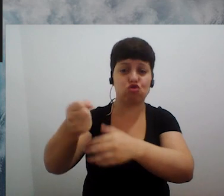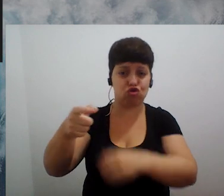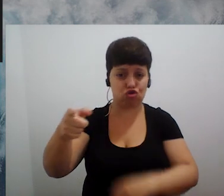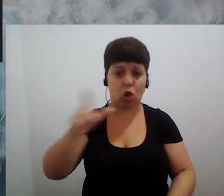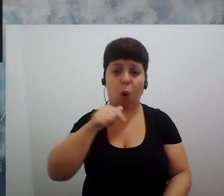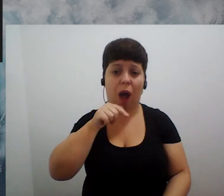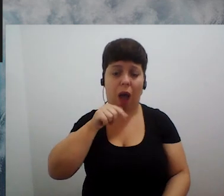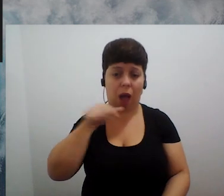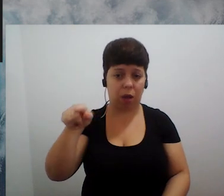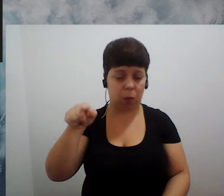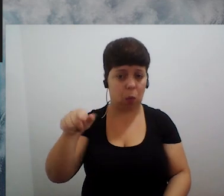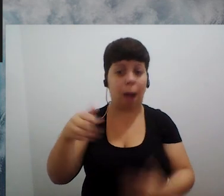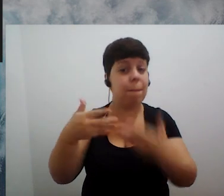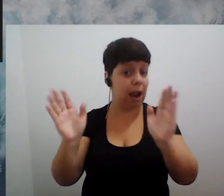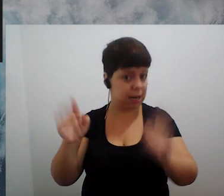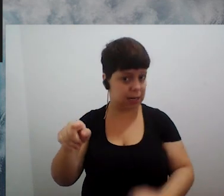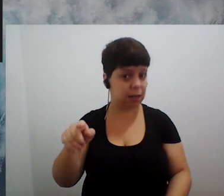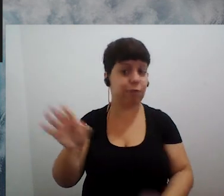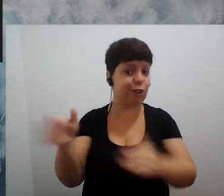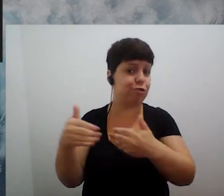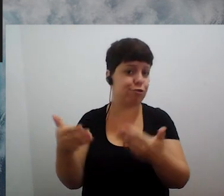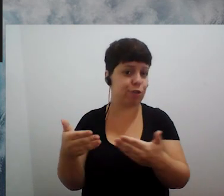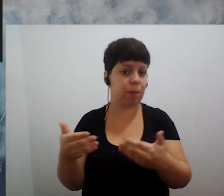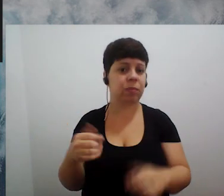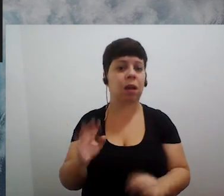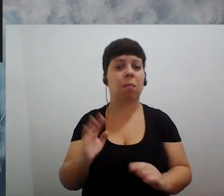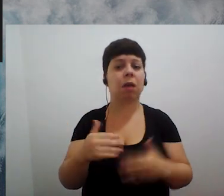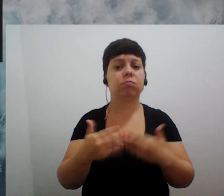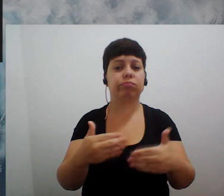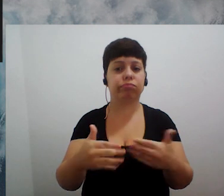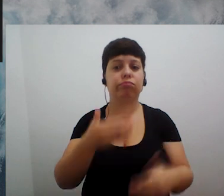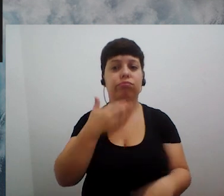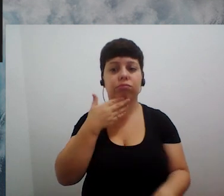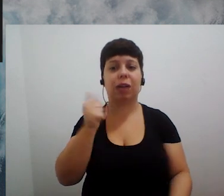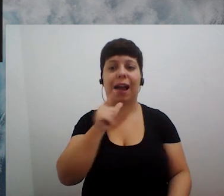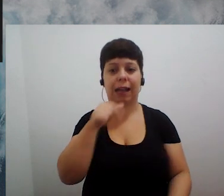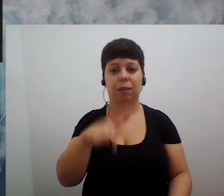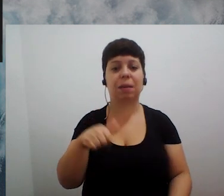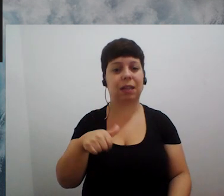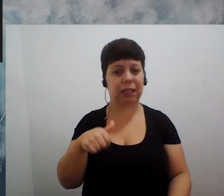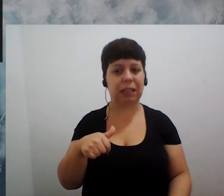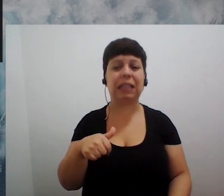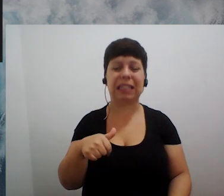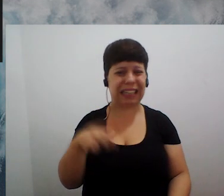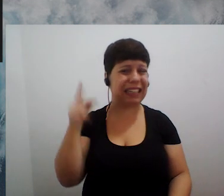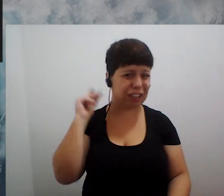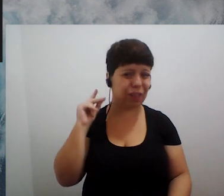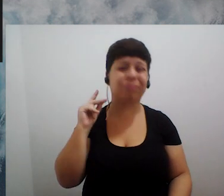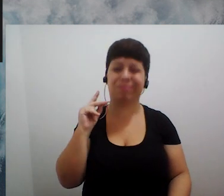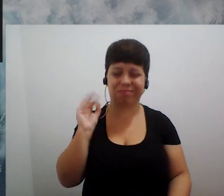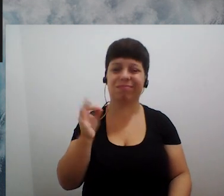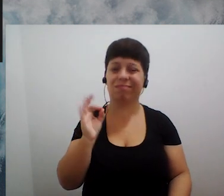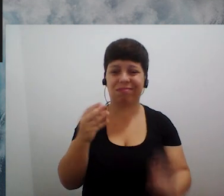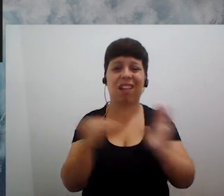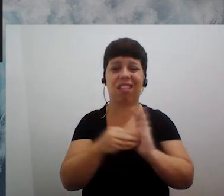Mas depois de um certo tempo para cá, melhorou um pouco a água aqui dentro da Rocinha, né? Mas faltou muita